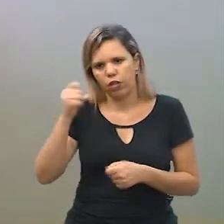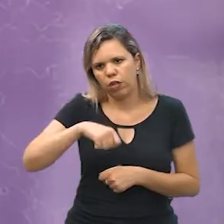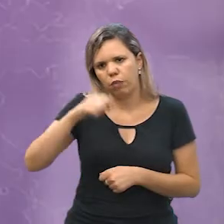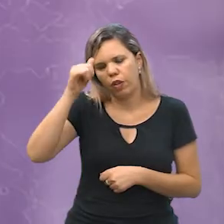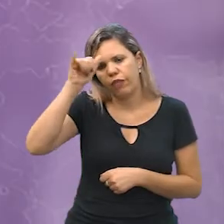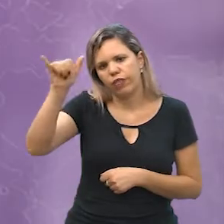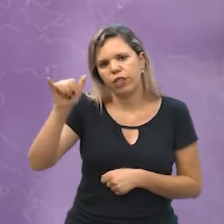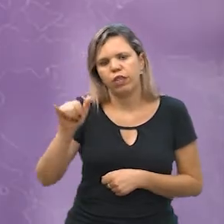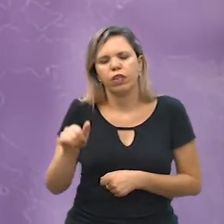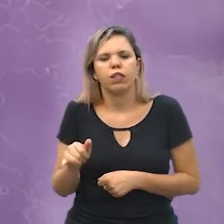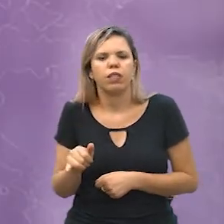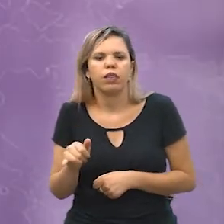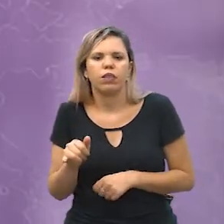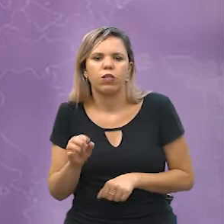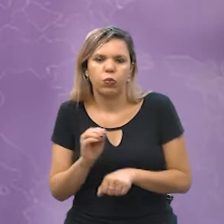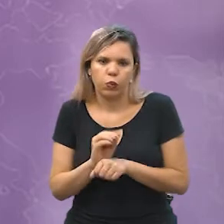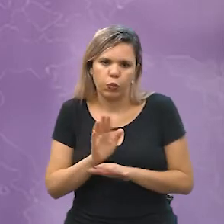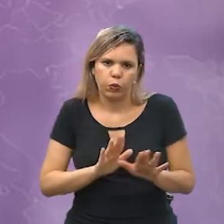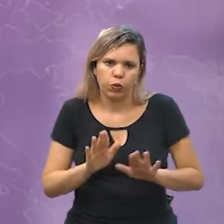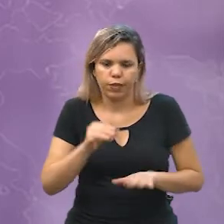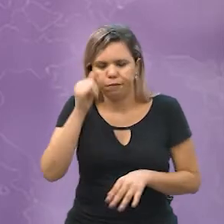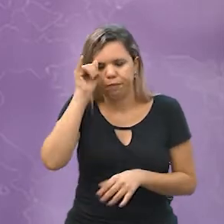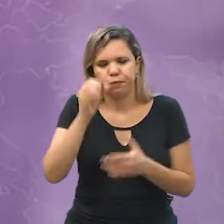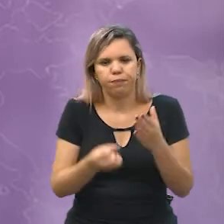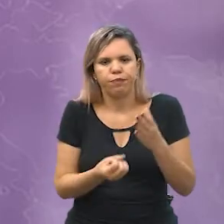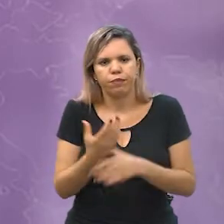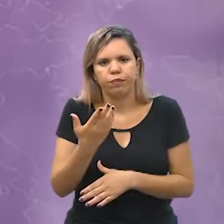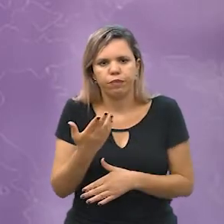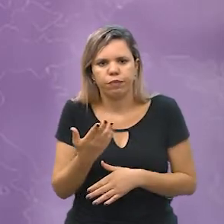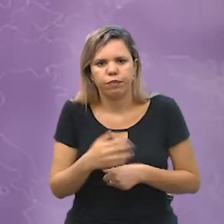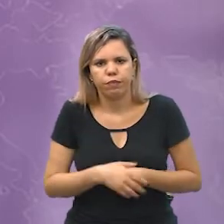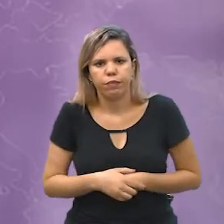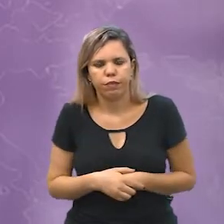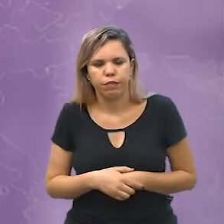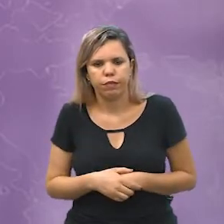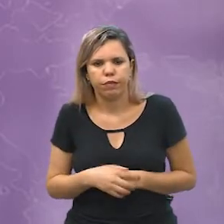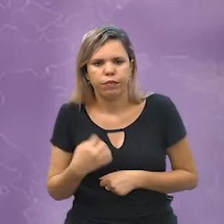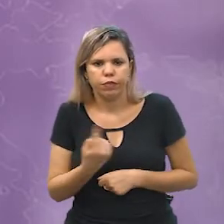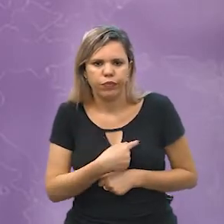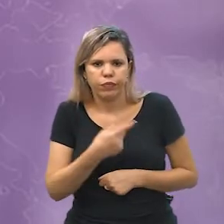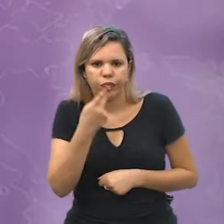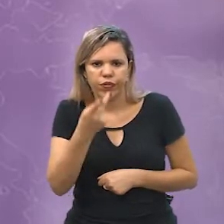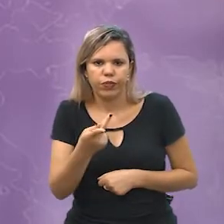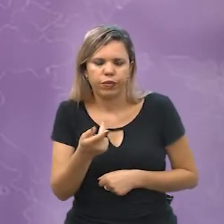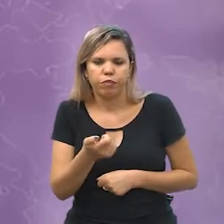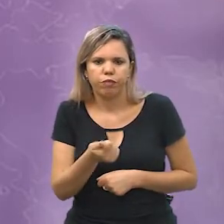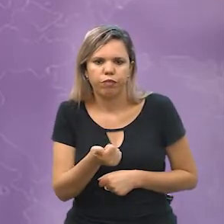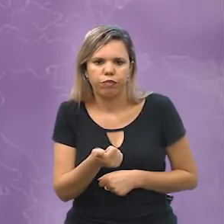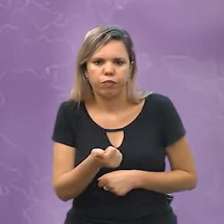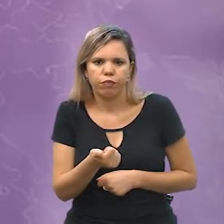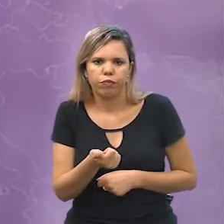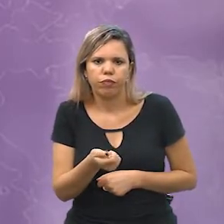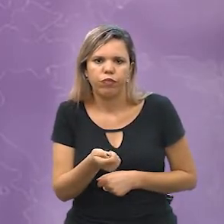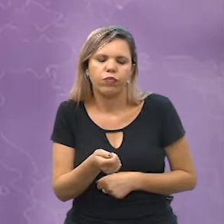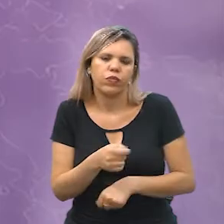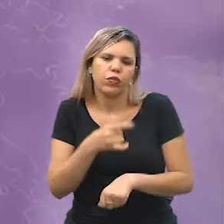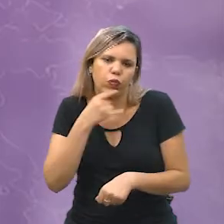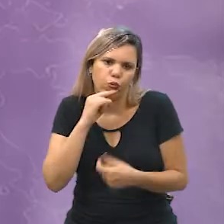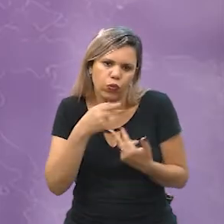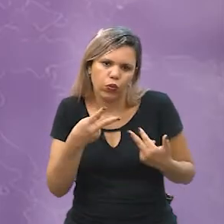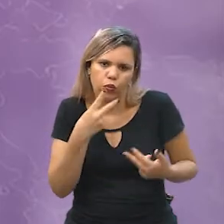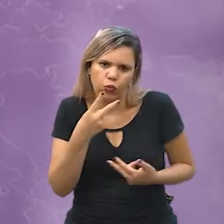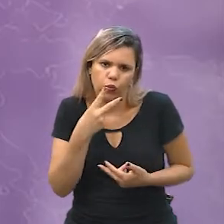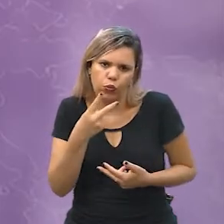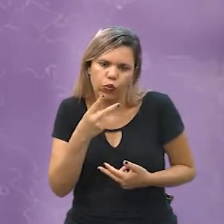evitar... cercar de cuidados para evitar que isso aconteça, né, doutora? A gente até falou um pouquinho do álcool, do cigarro,